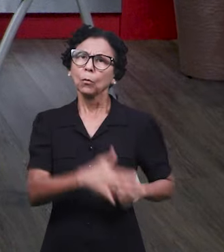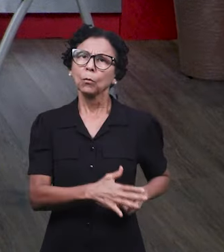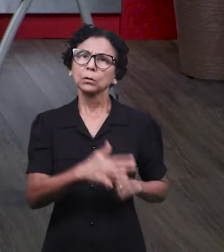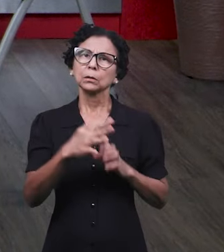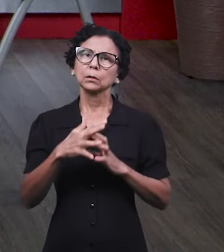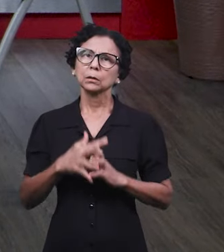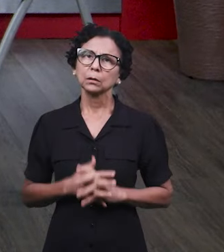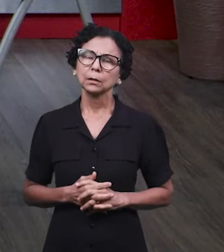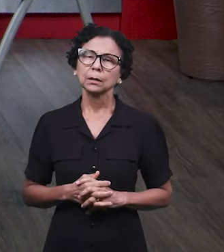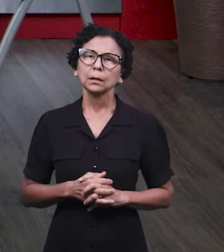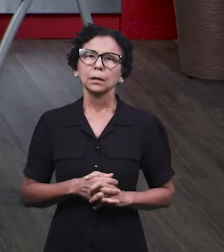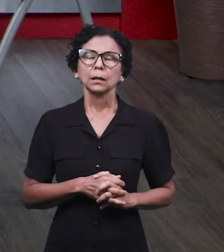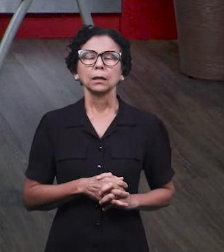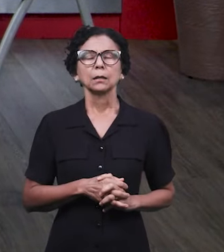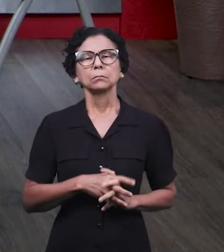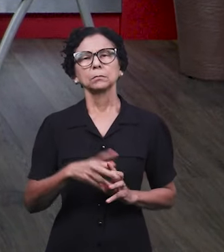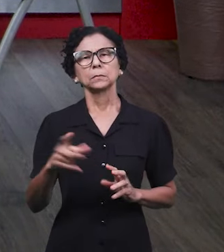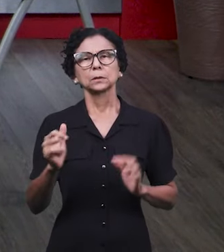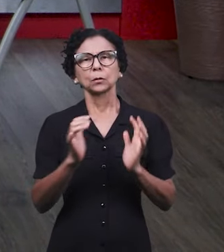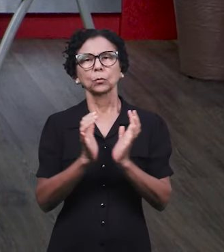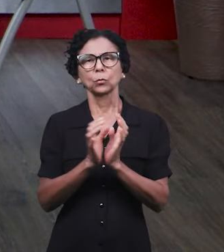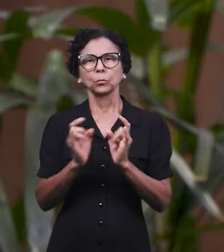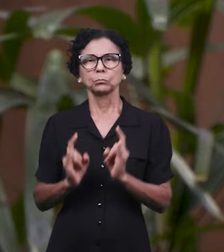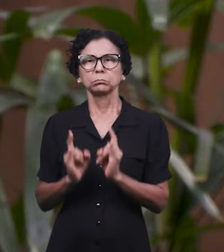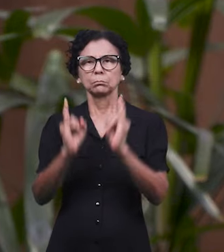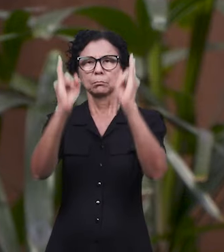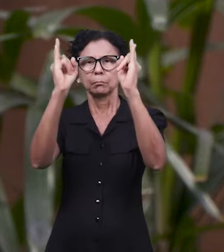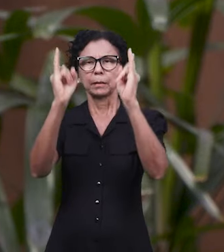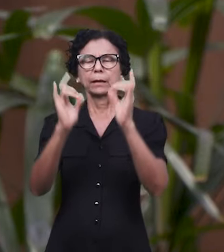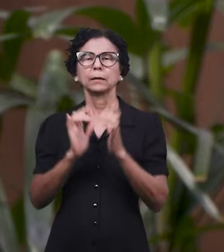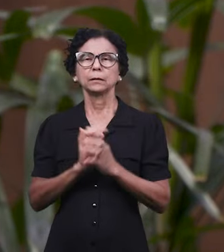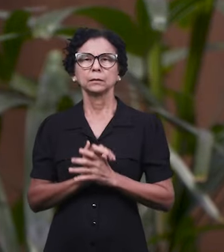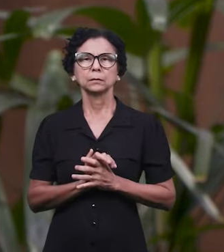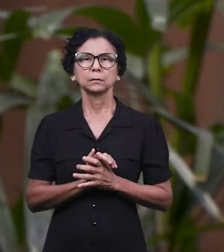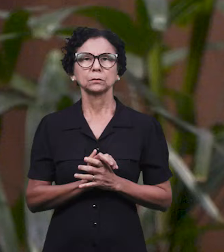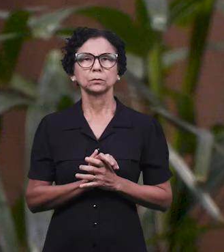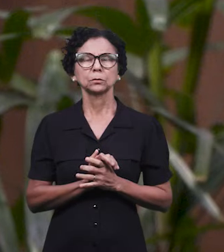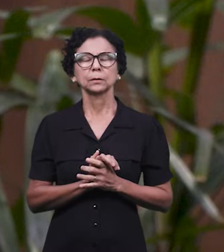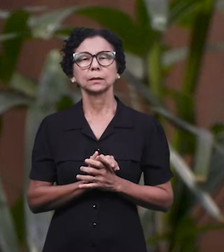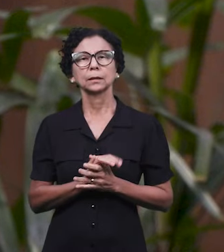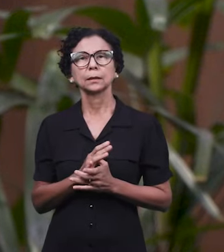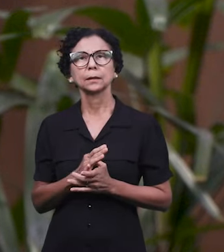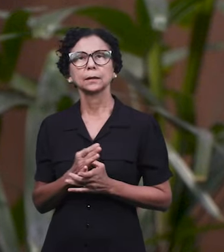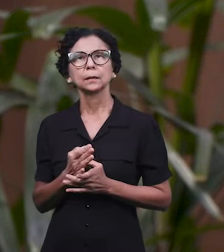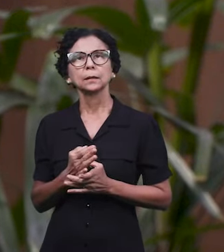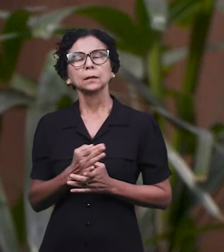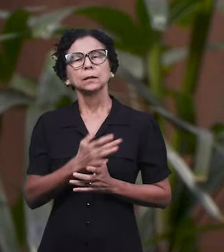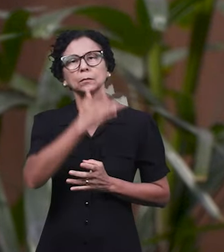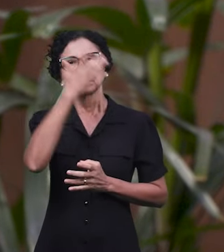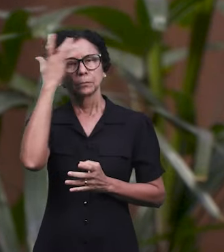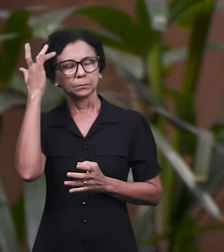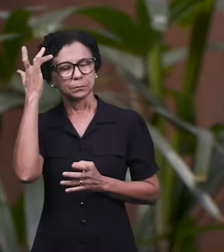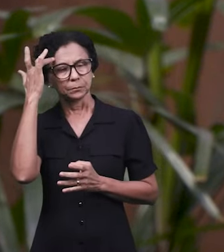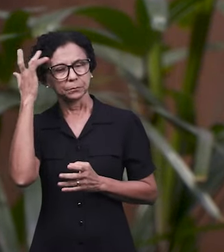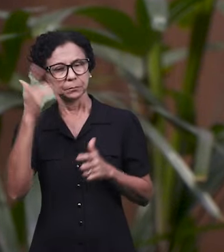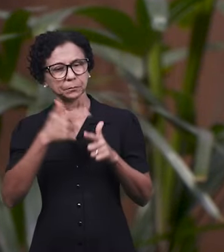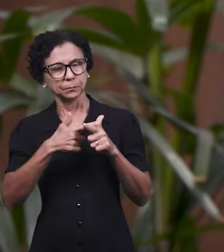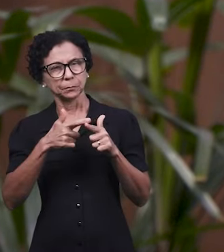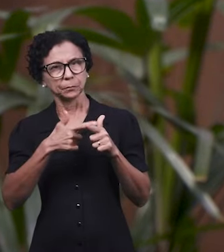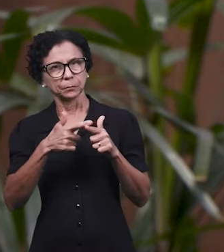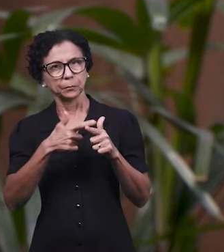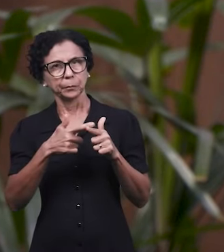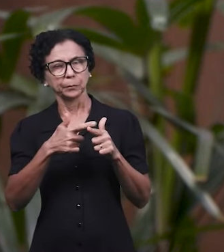grupos de WhatsApp de condomínio e Inclusive a gente atendeu uma pessoa que ela